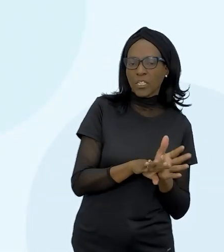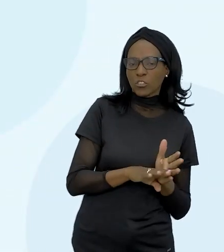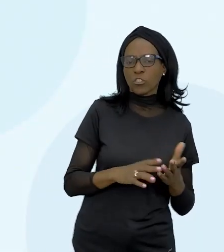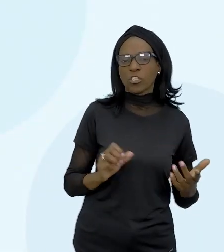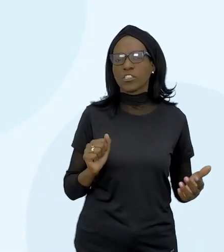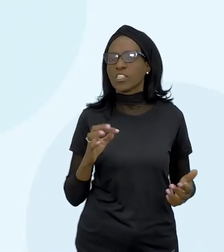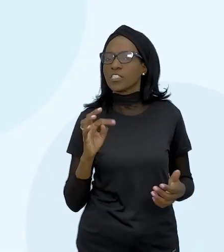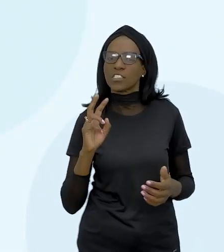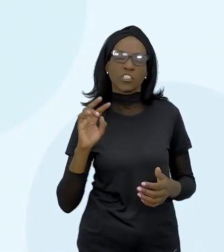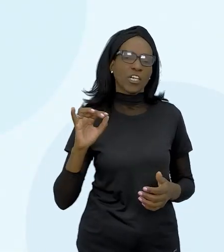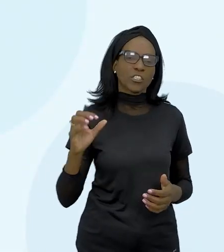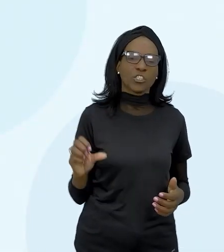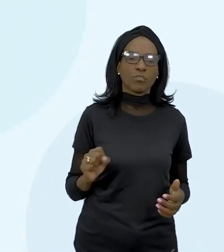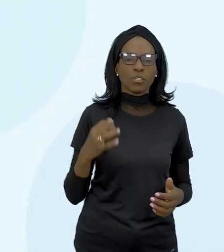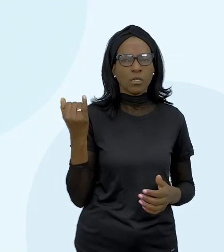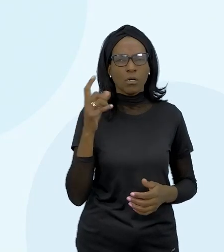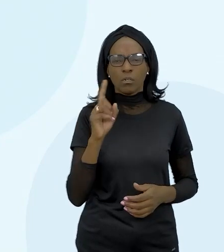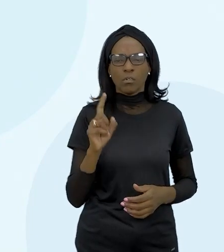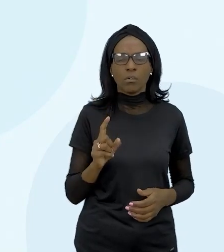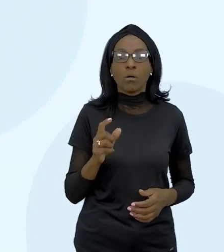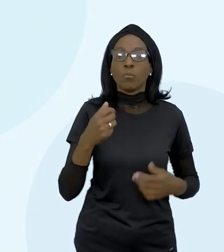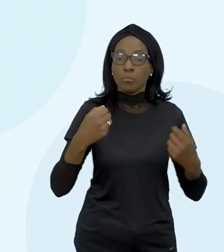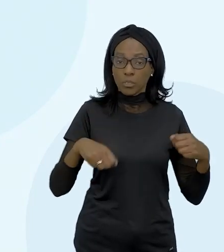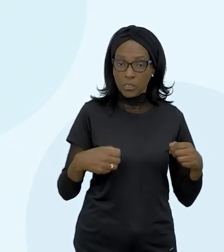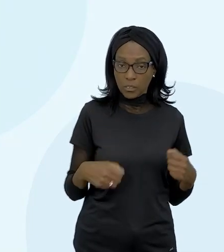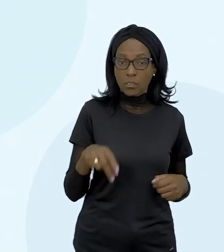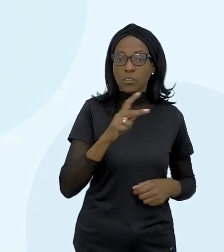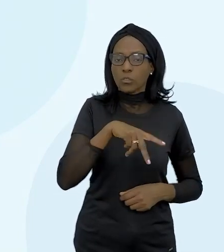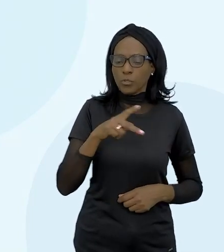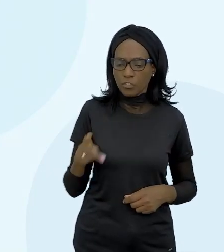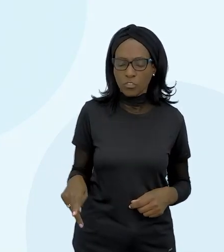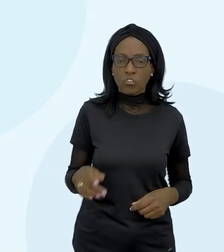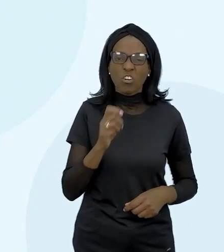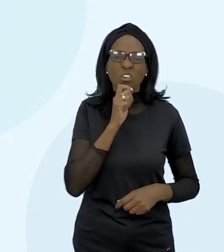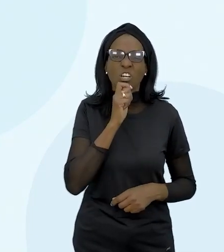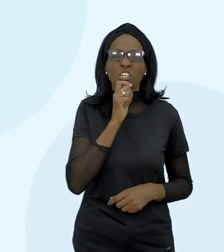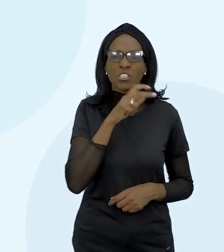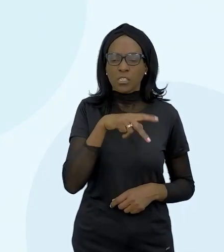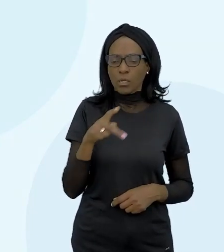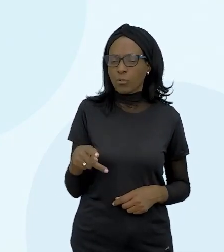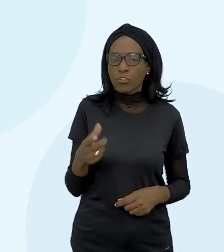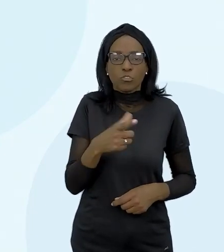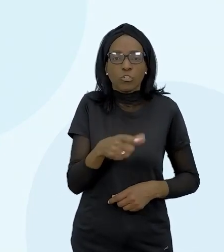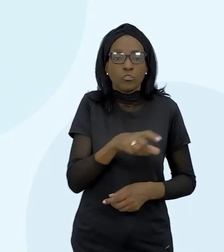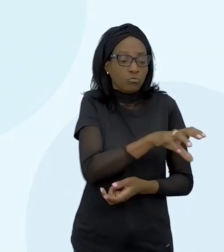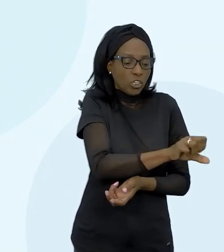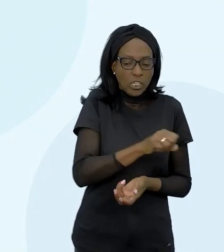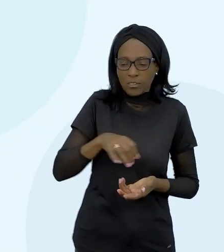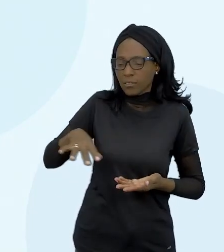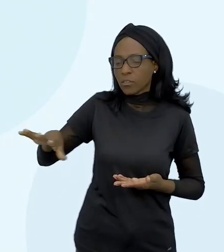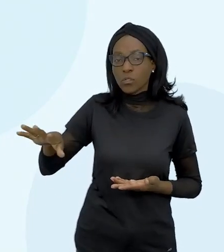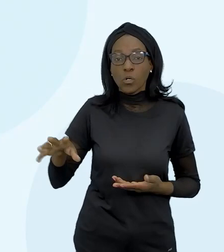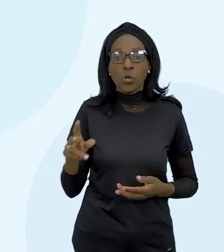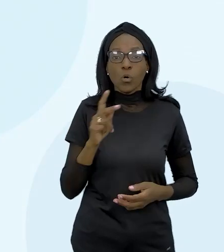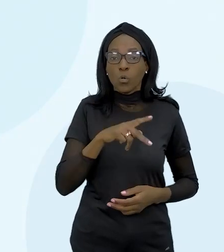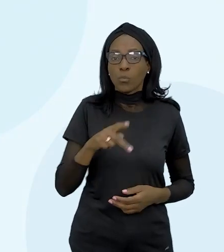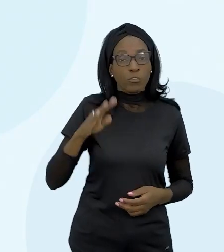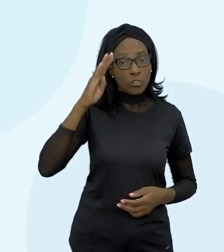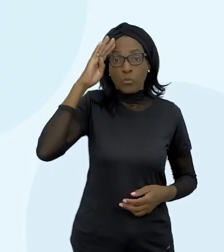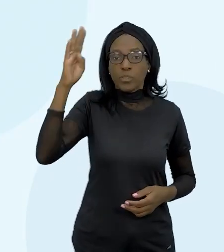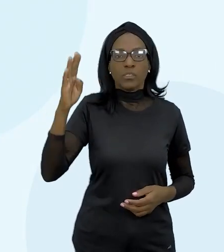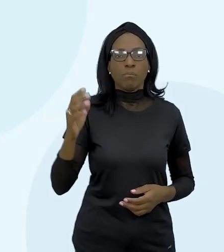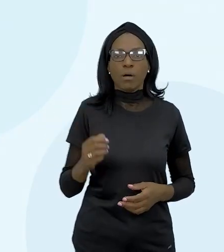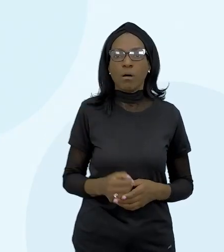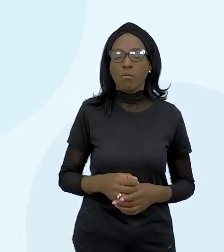importante. Sem o professor, não tem como mediar, ele é fundamental nesse processo, tá? Se sintam